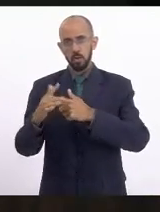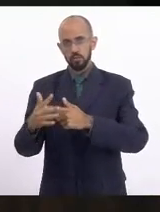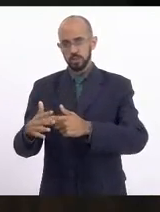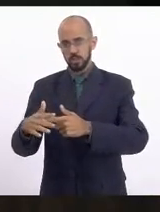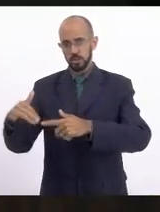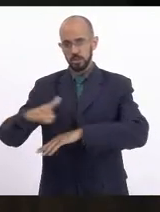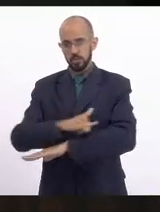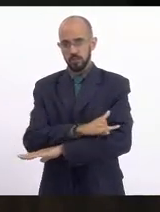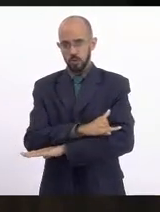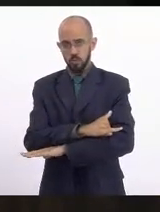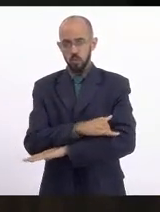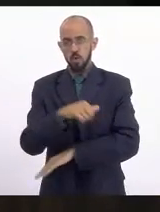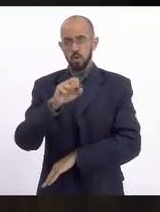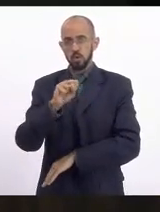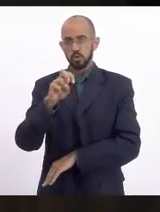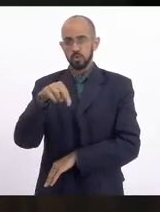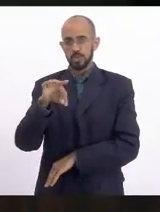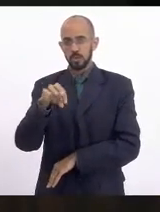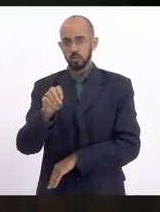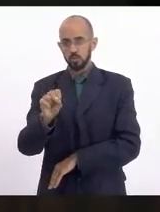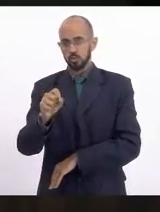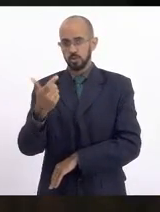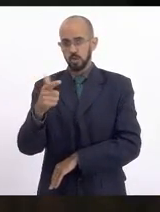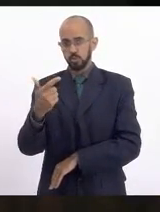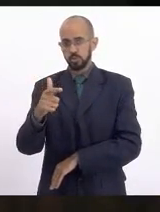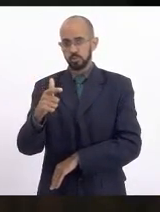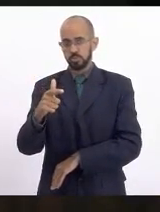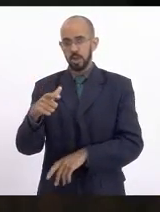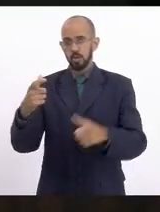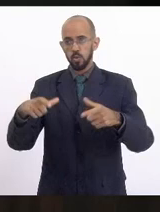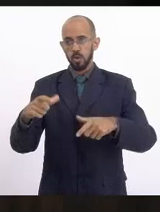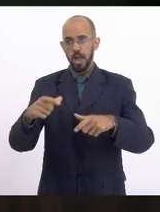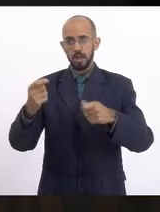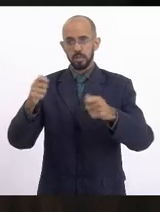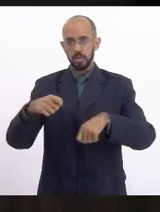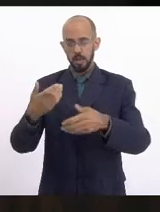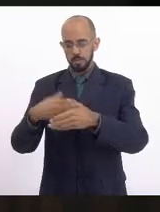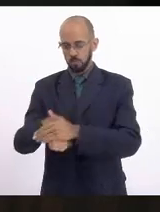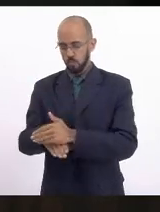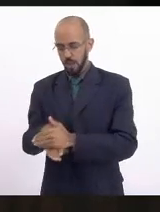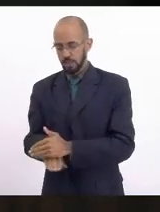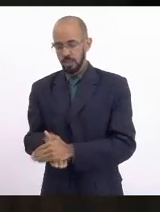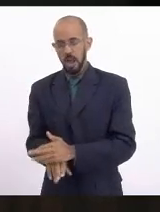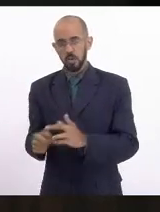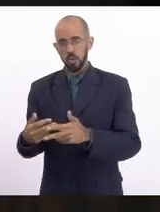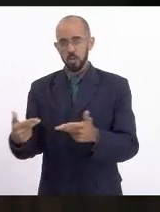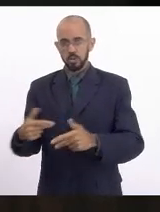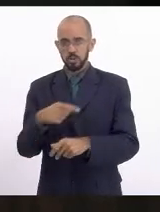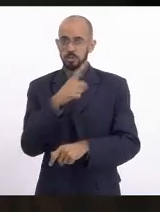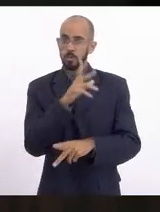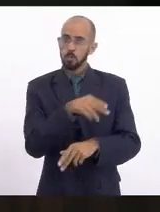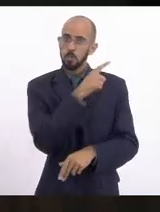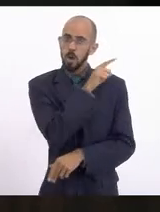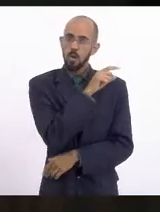site tomou não tem toda aquela estocagem do terminal de carga do Galeão